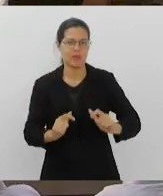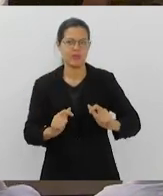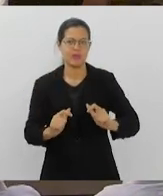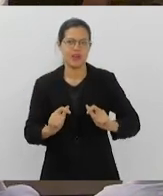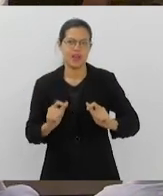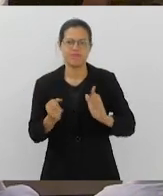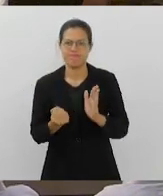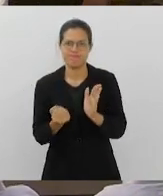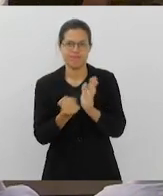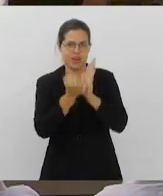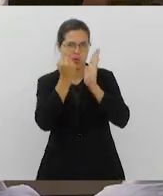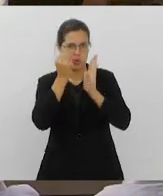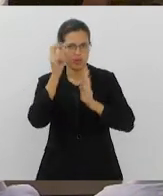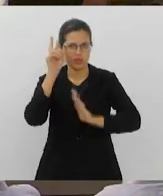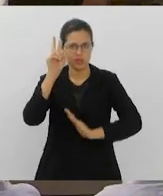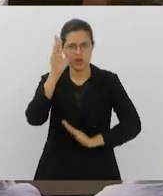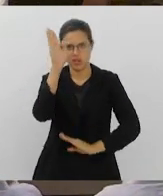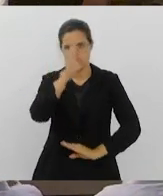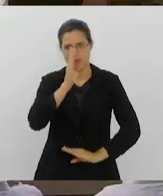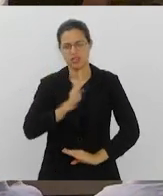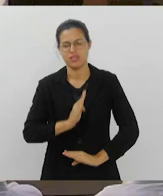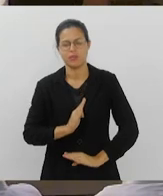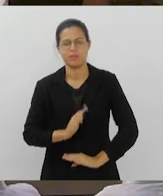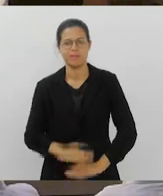Brasil. Quero